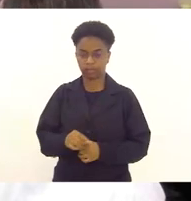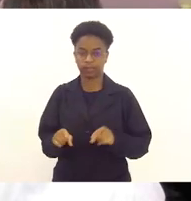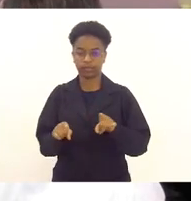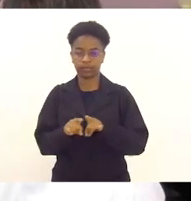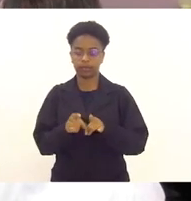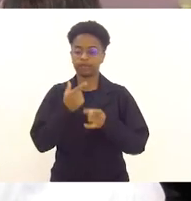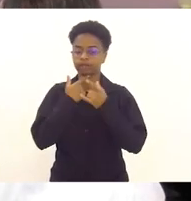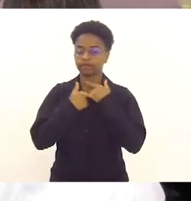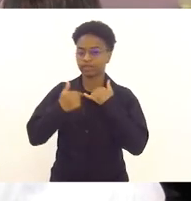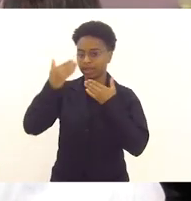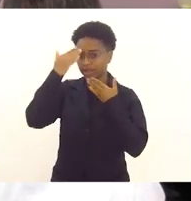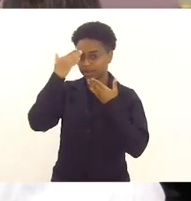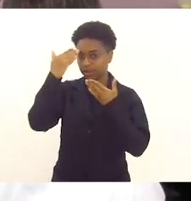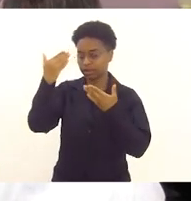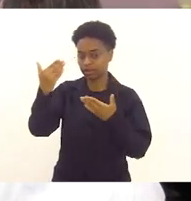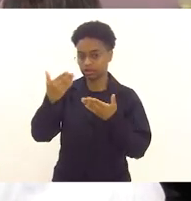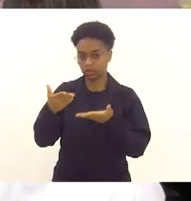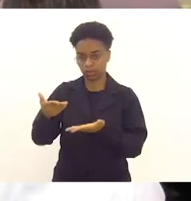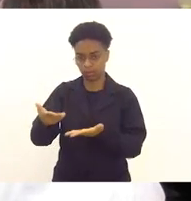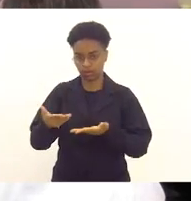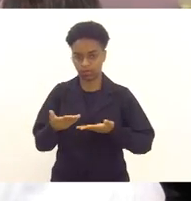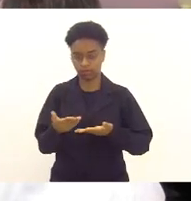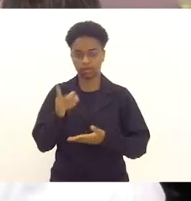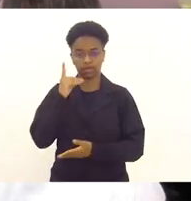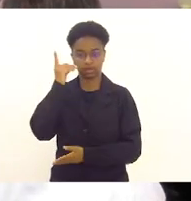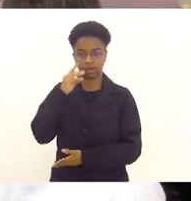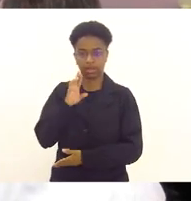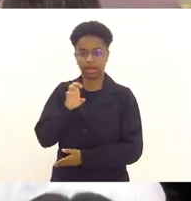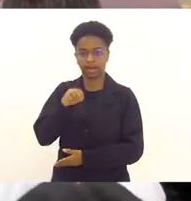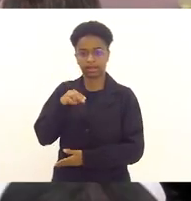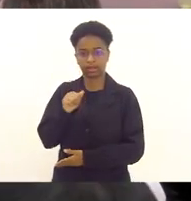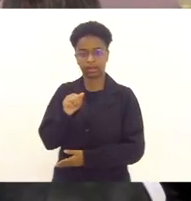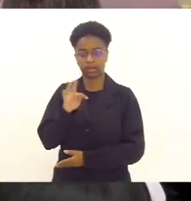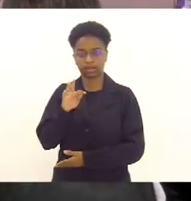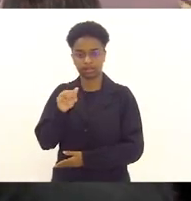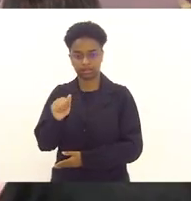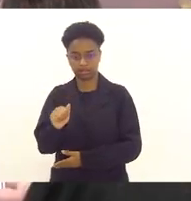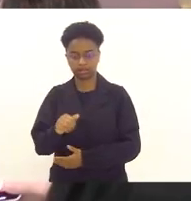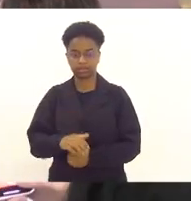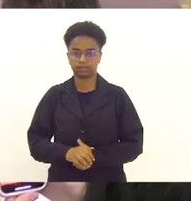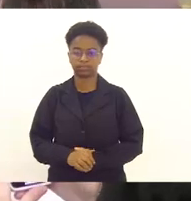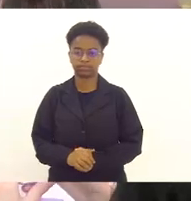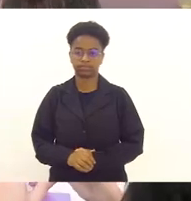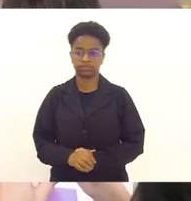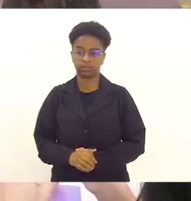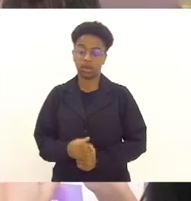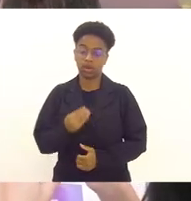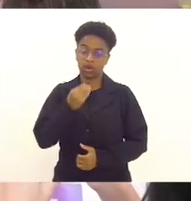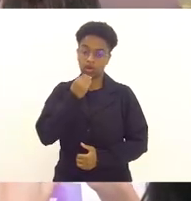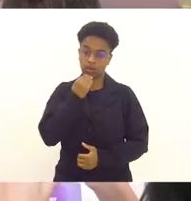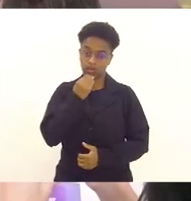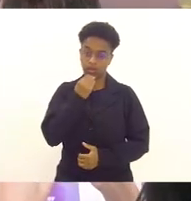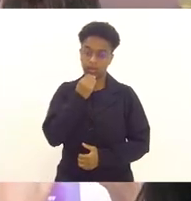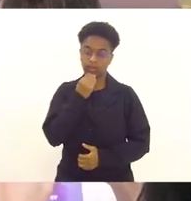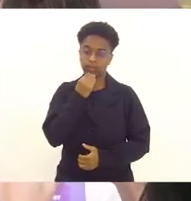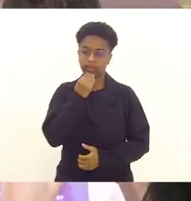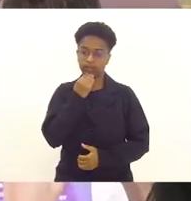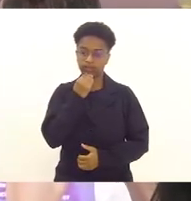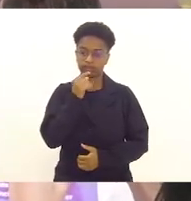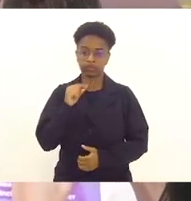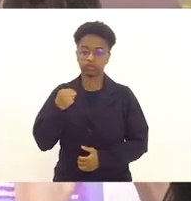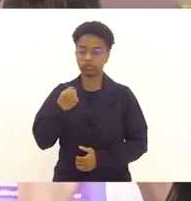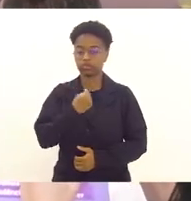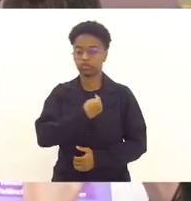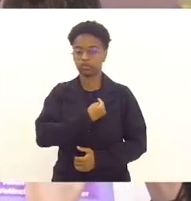Agradecer o convite deputada Renata é obviamente que a gente não